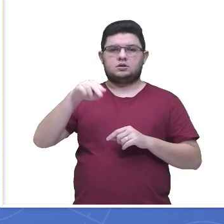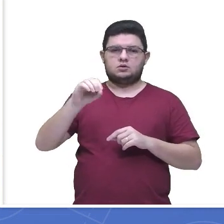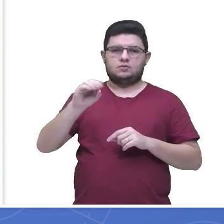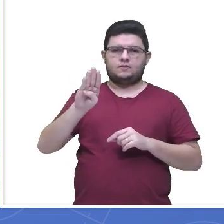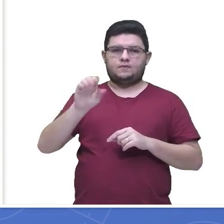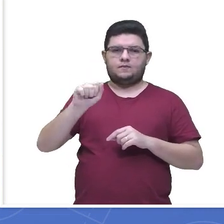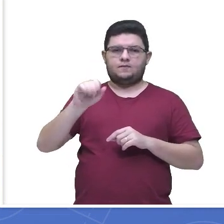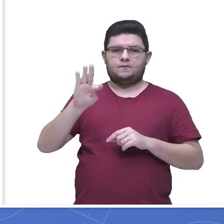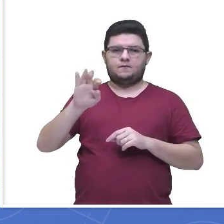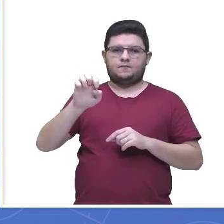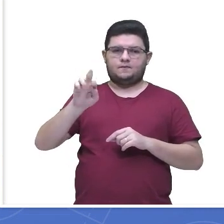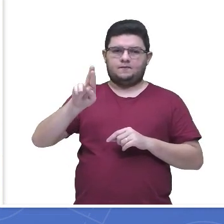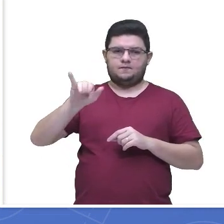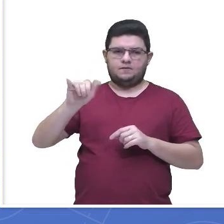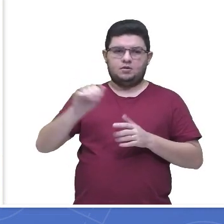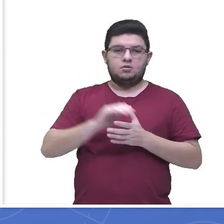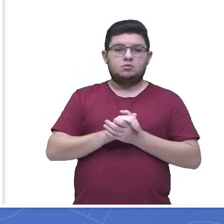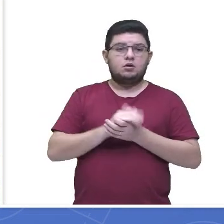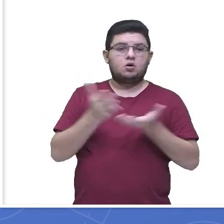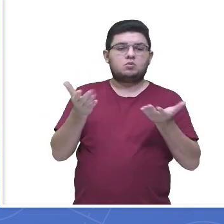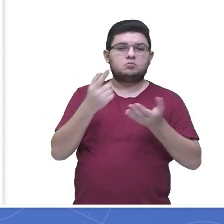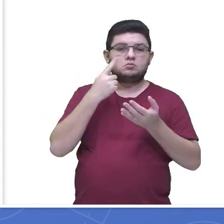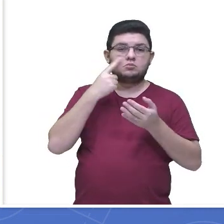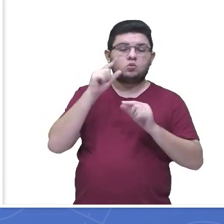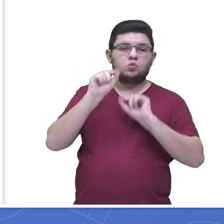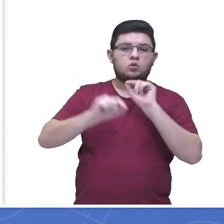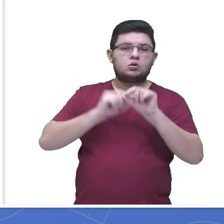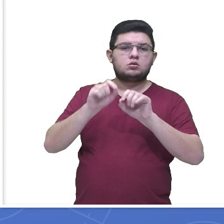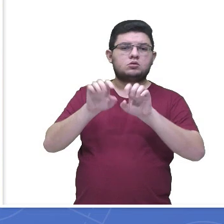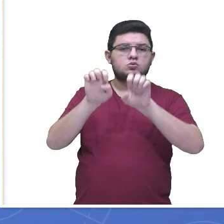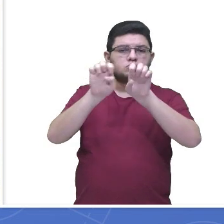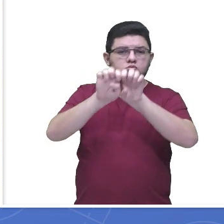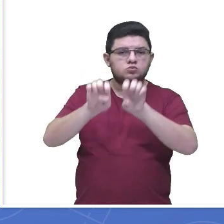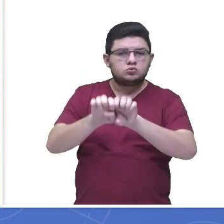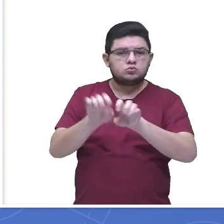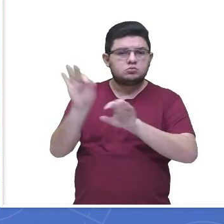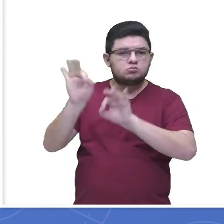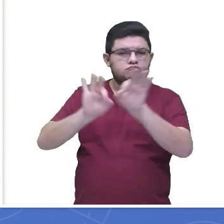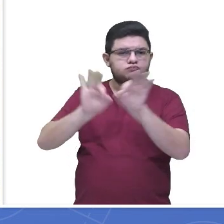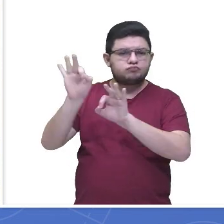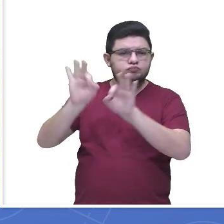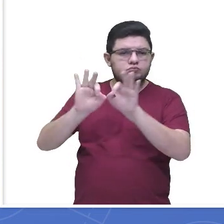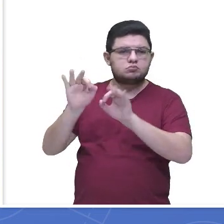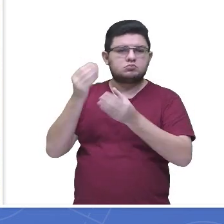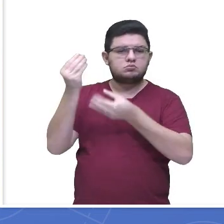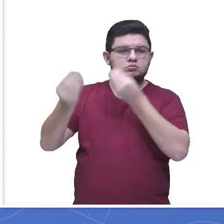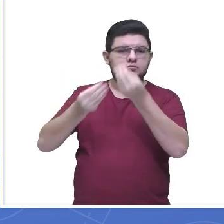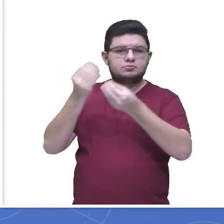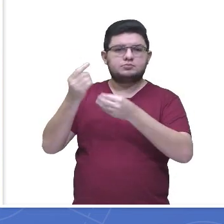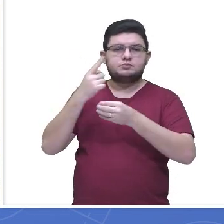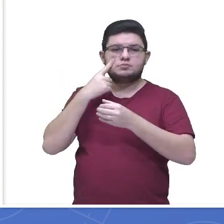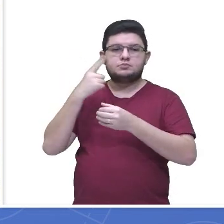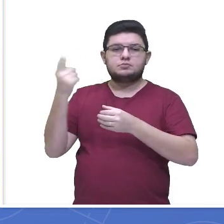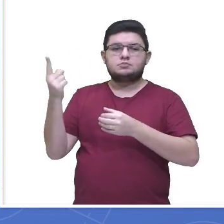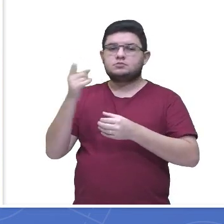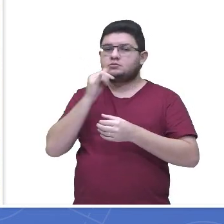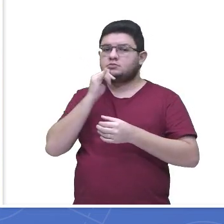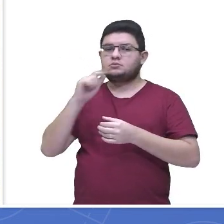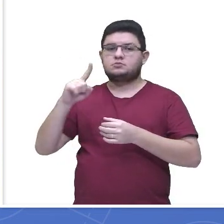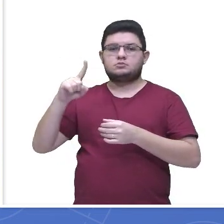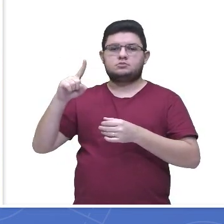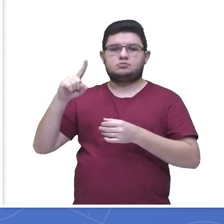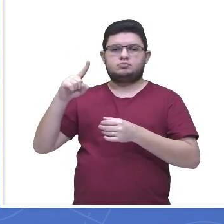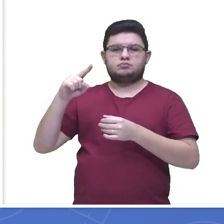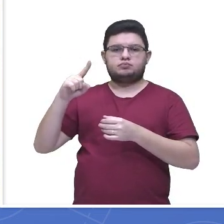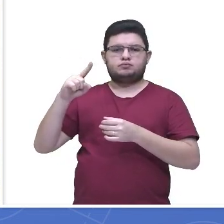de uma bactéria. Então, essa bactéria que a gente está observando, ela tem aí esse formato,